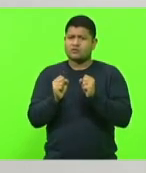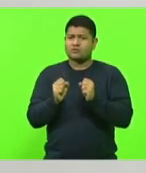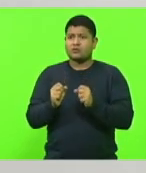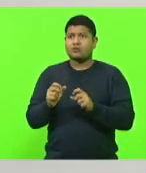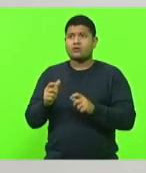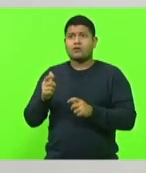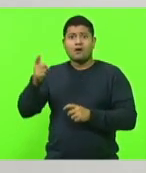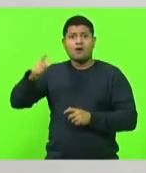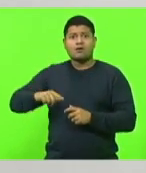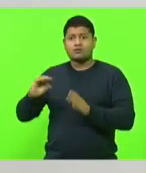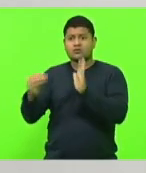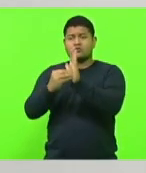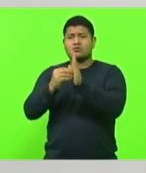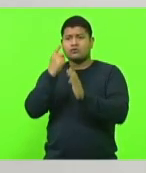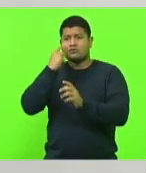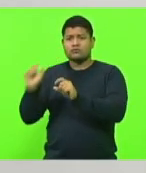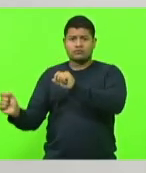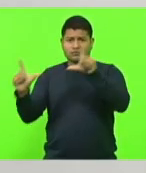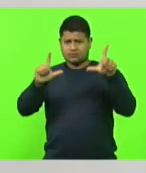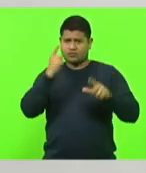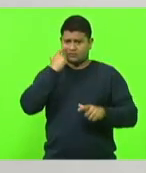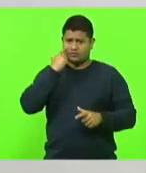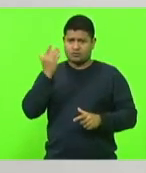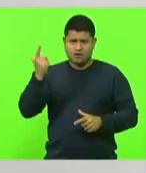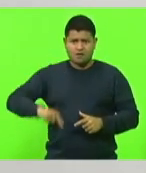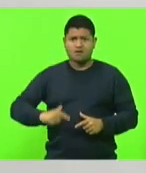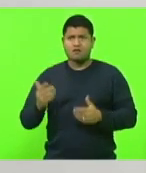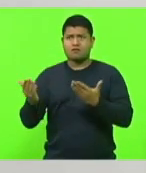para mim. Olha só a